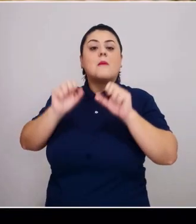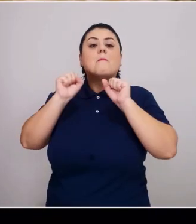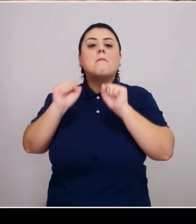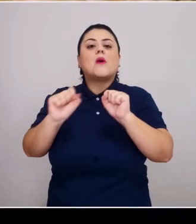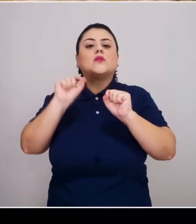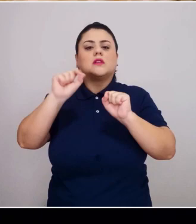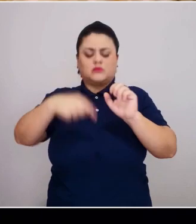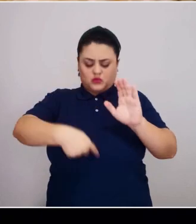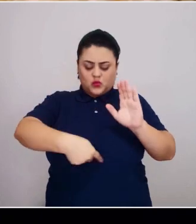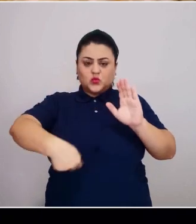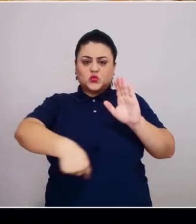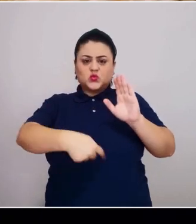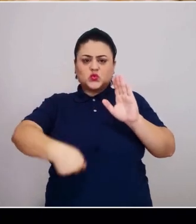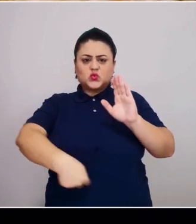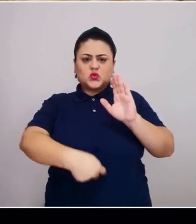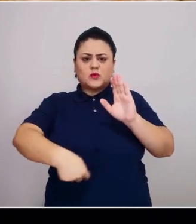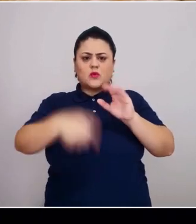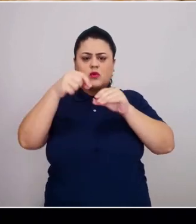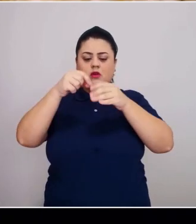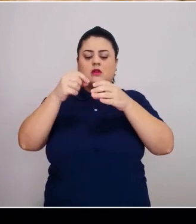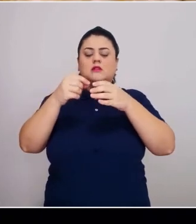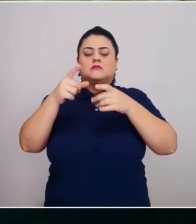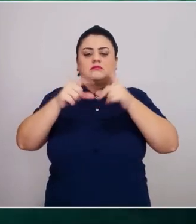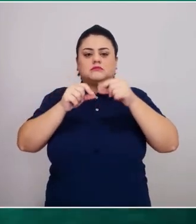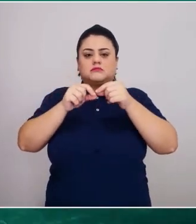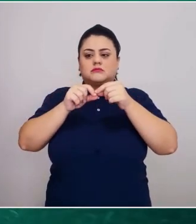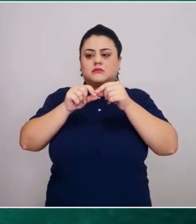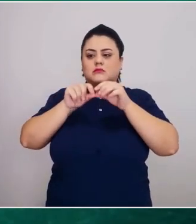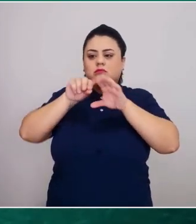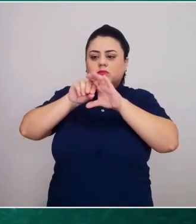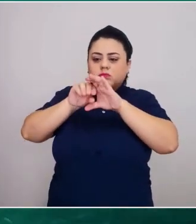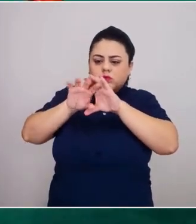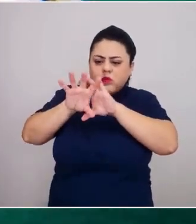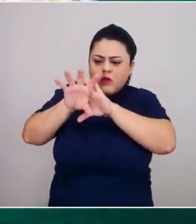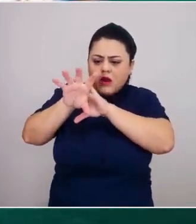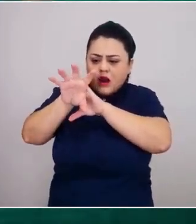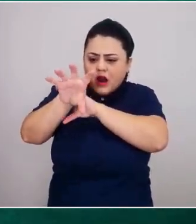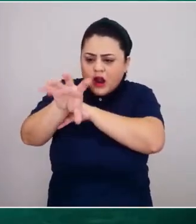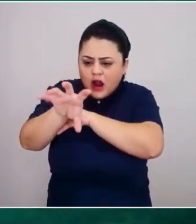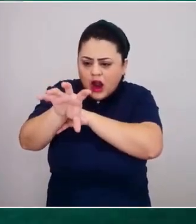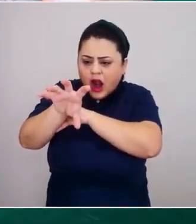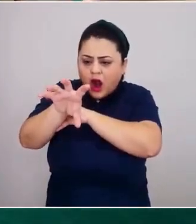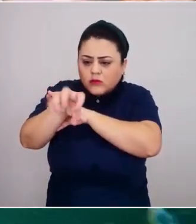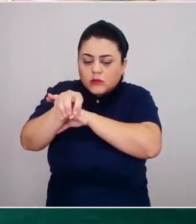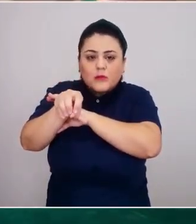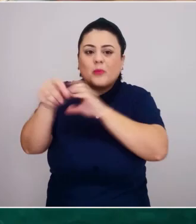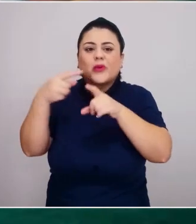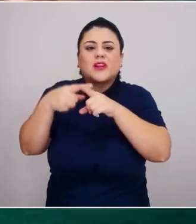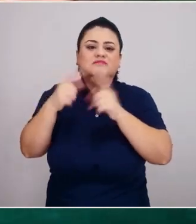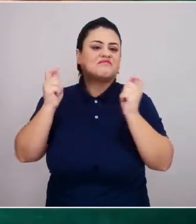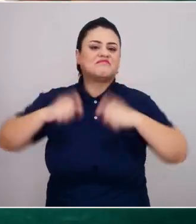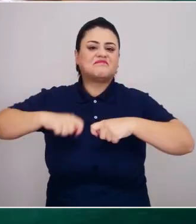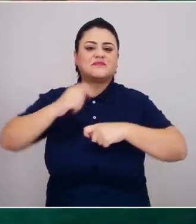fora do corpo para se alimentar. Isto porque não são capazes de mastigar.